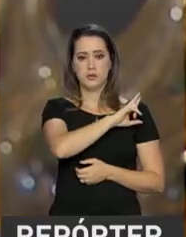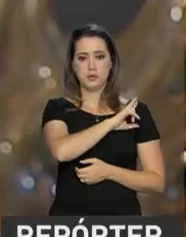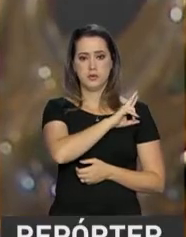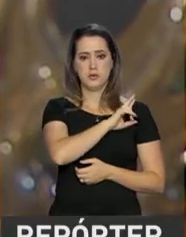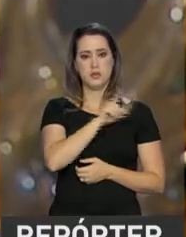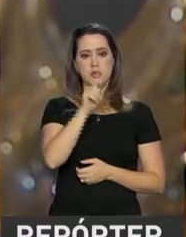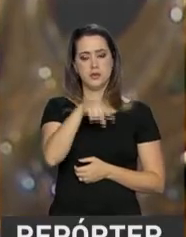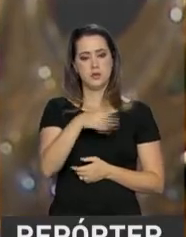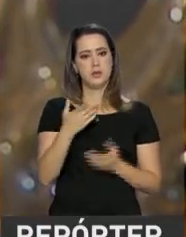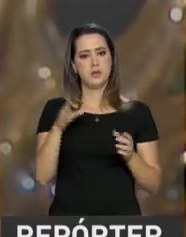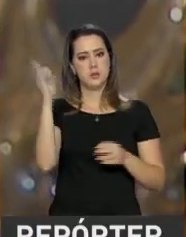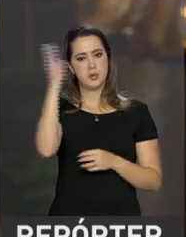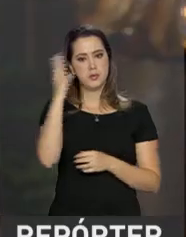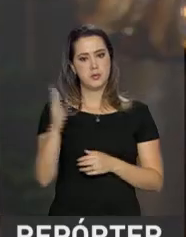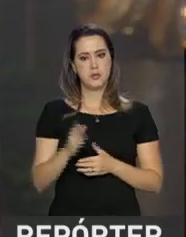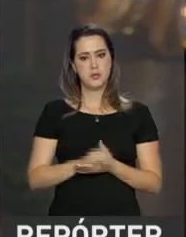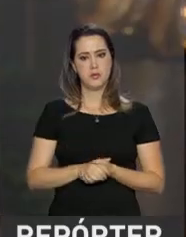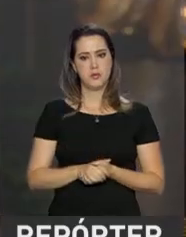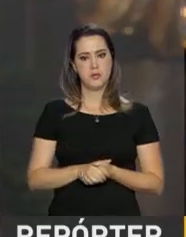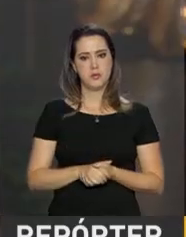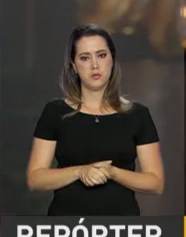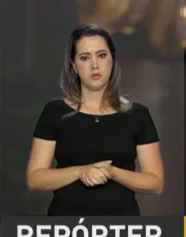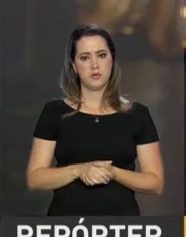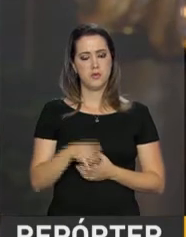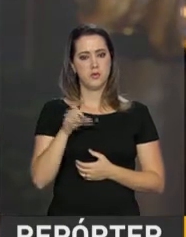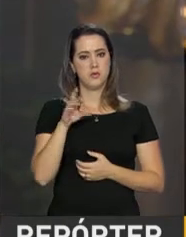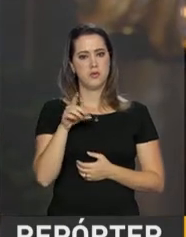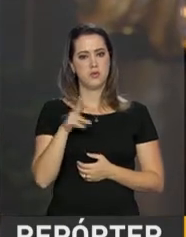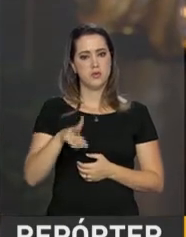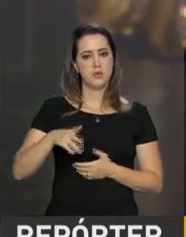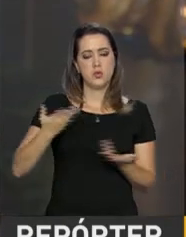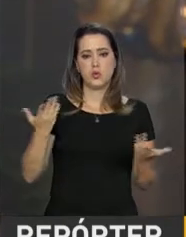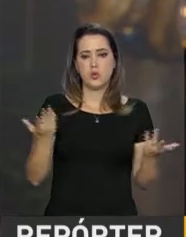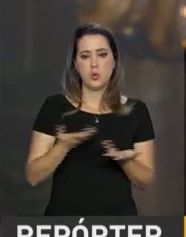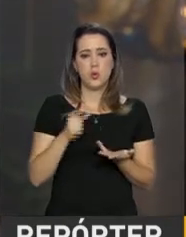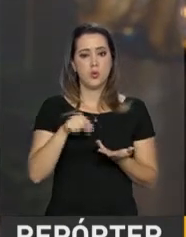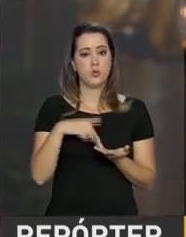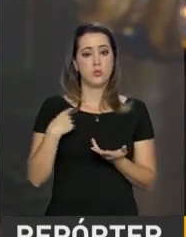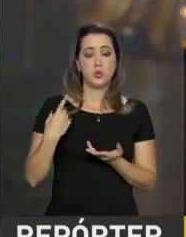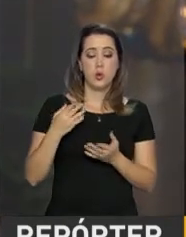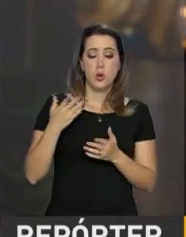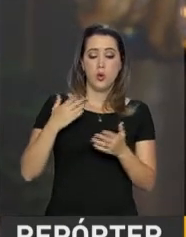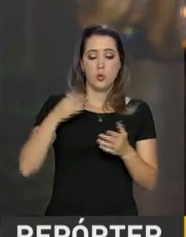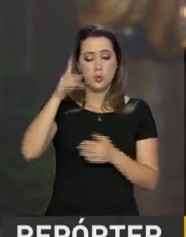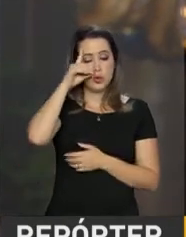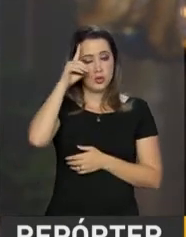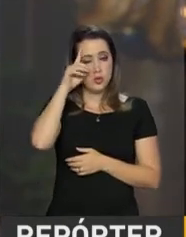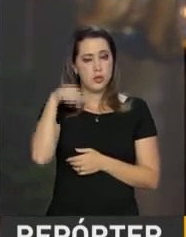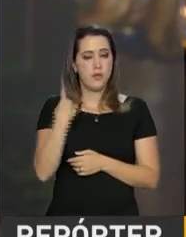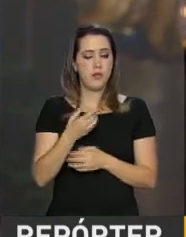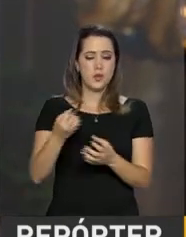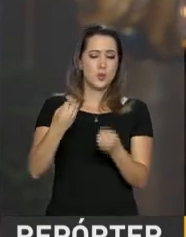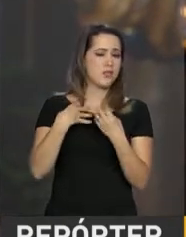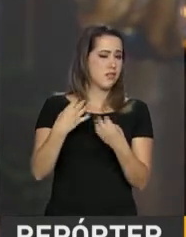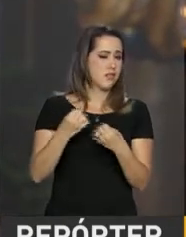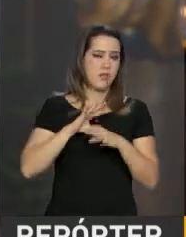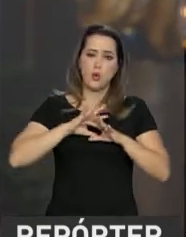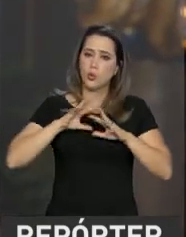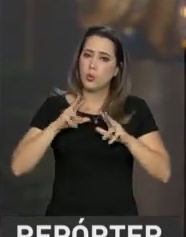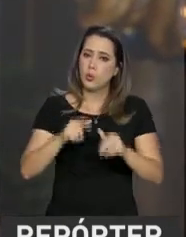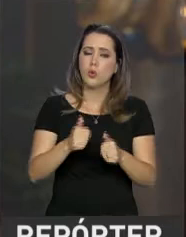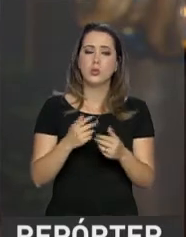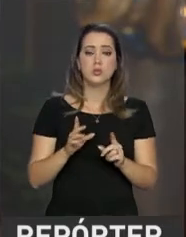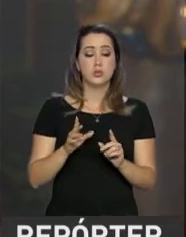de representar o Brasil. É claro que só a rotina das divisões vai nos ensinar todos os procedimentos e como agir diante de